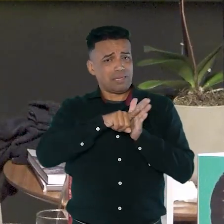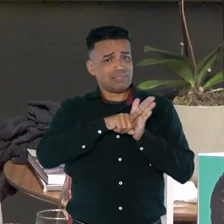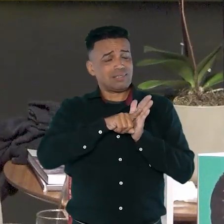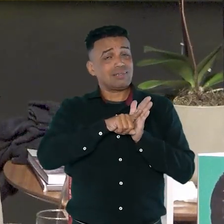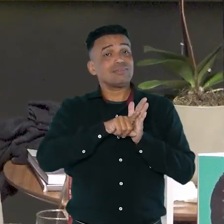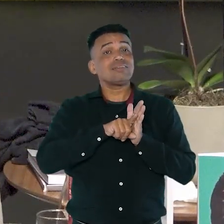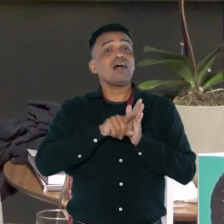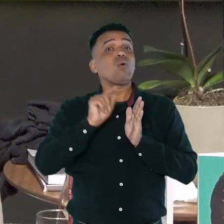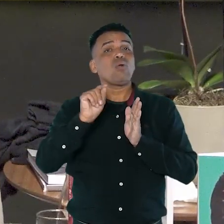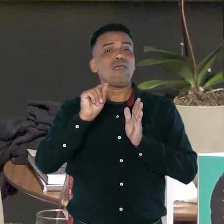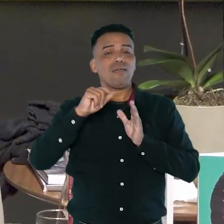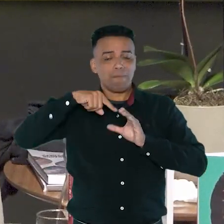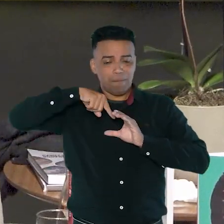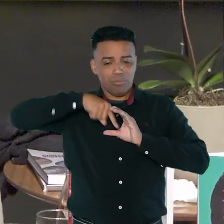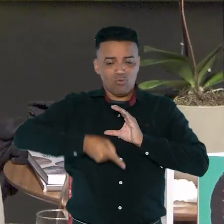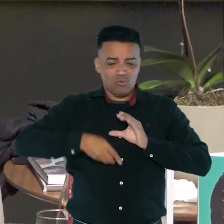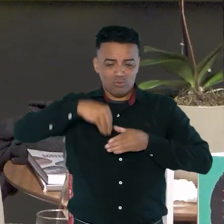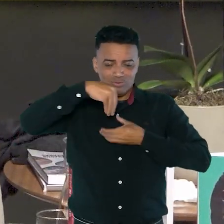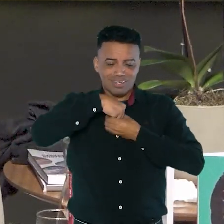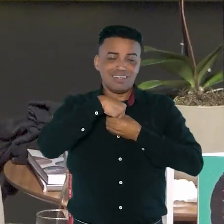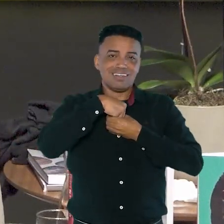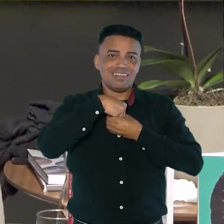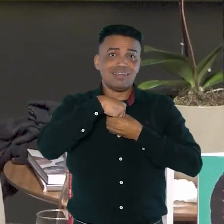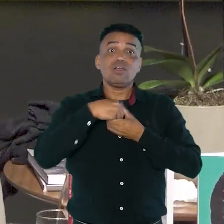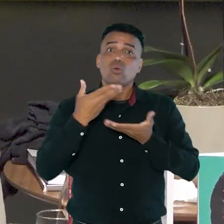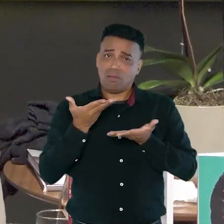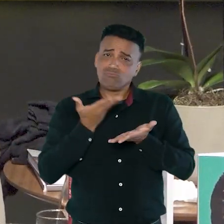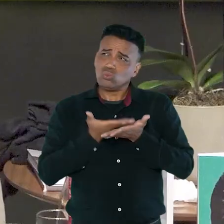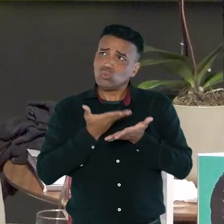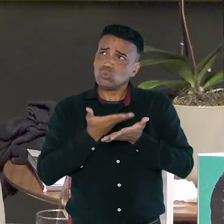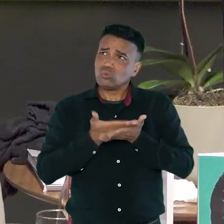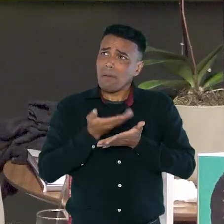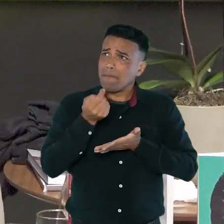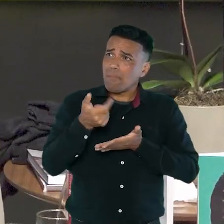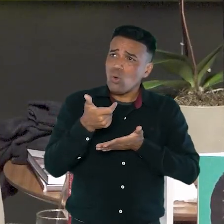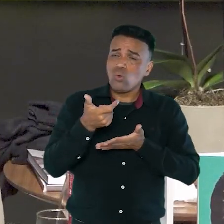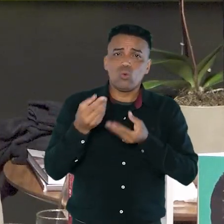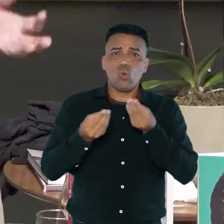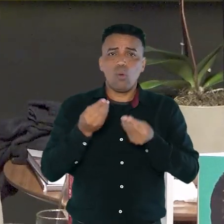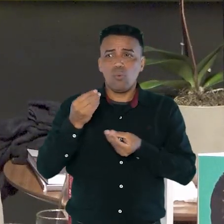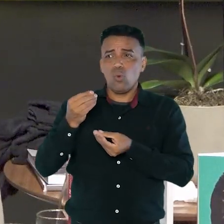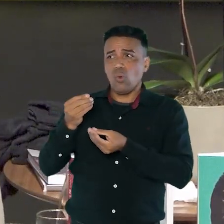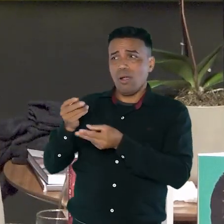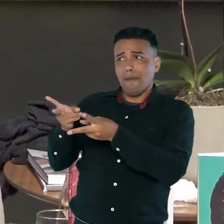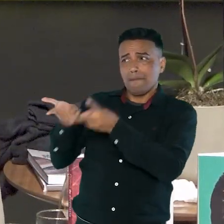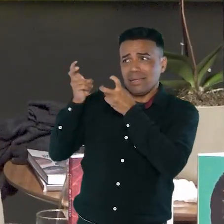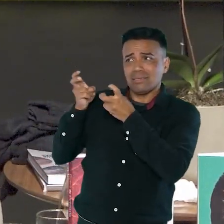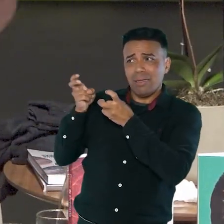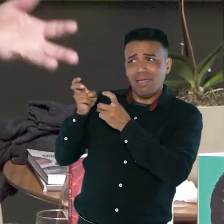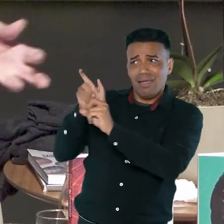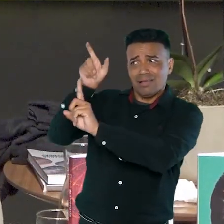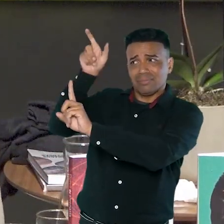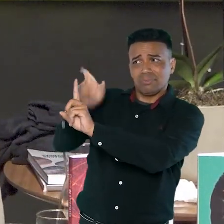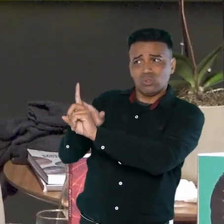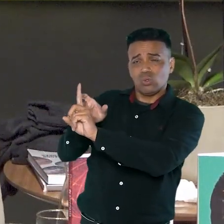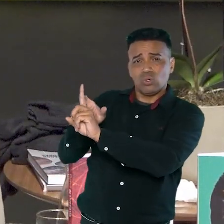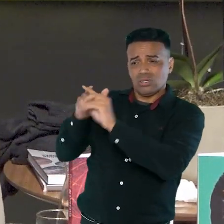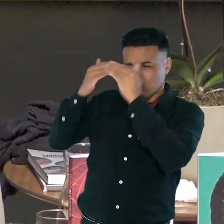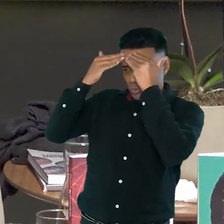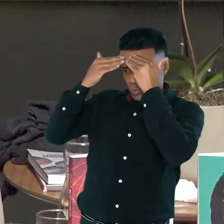sobre mim também. Sabe? Então, eu quero estudar um pouco sobre como ler as pessoas. O corpo